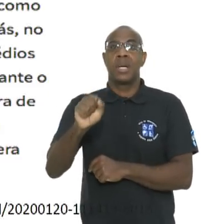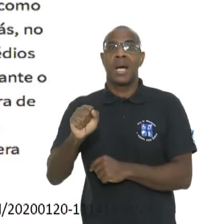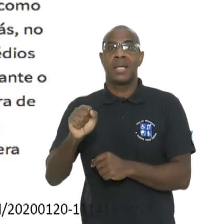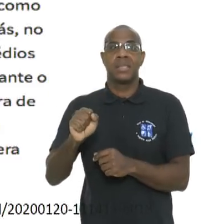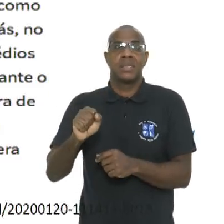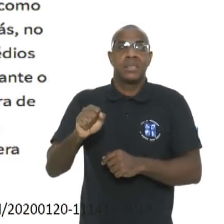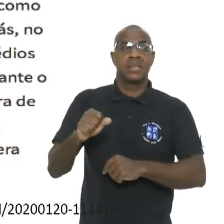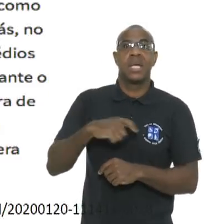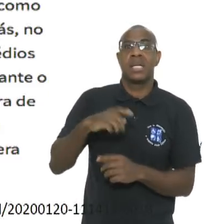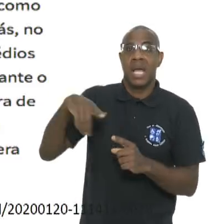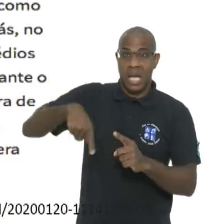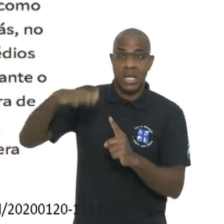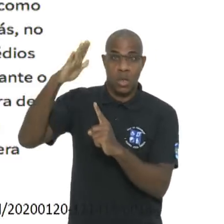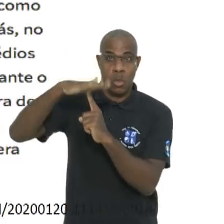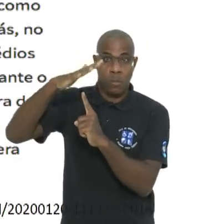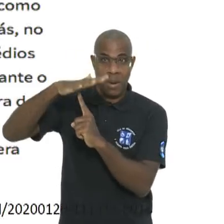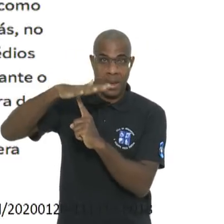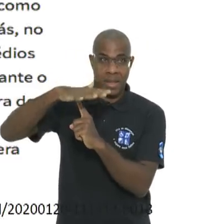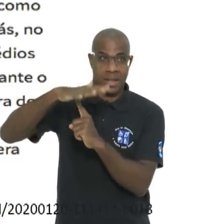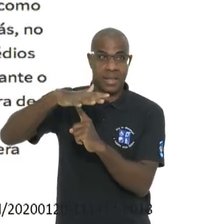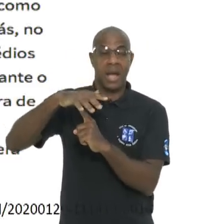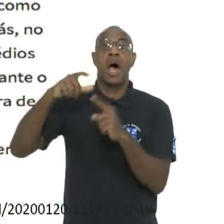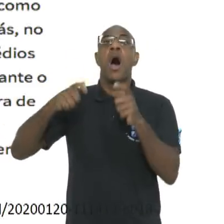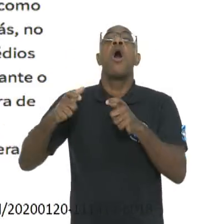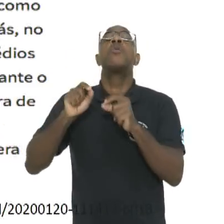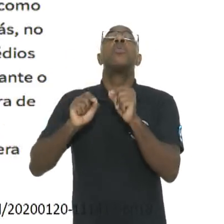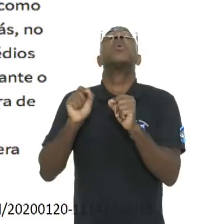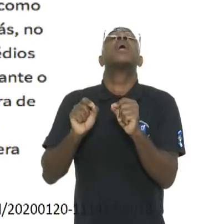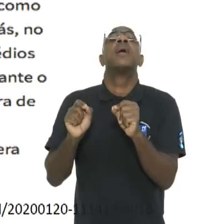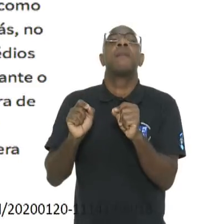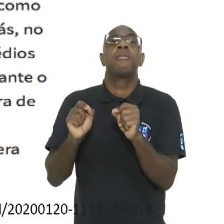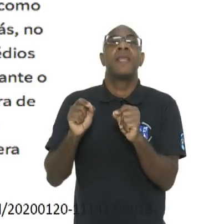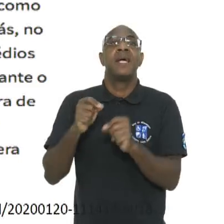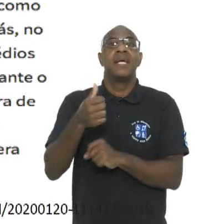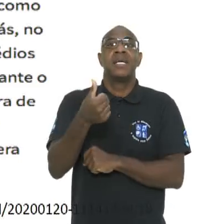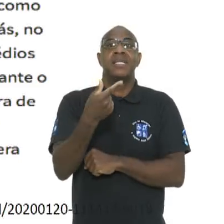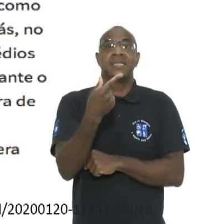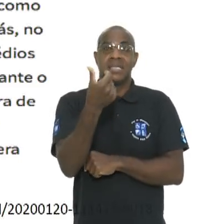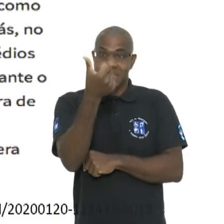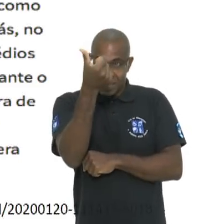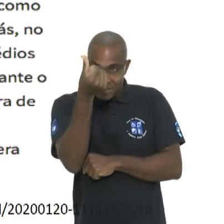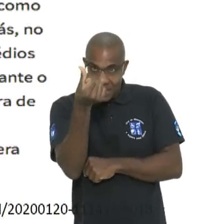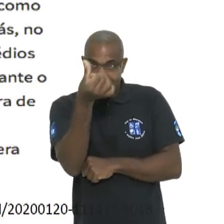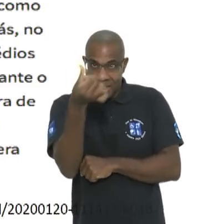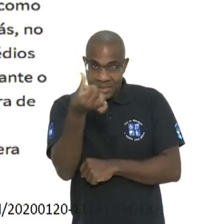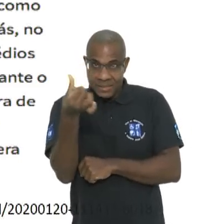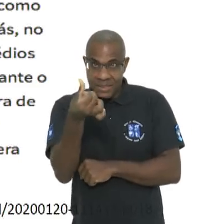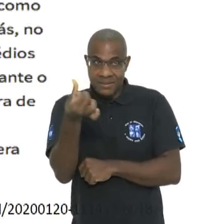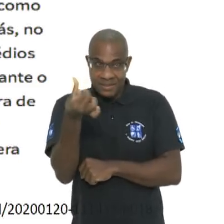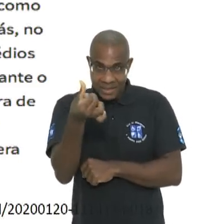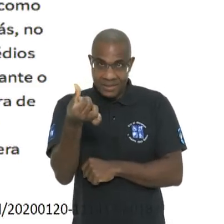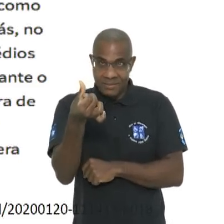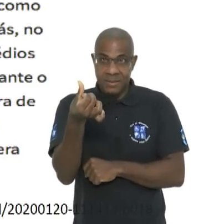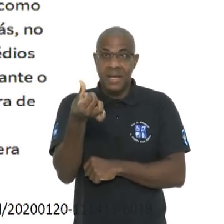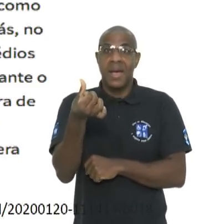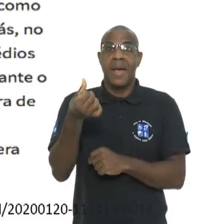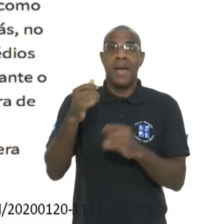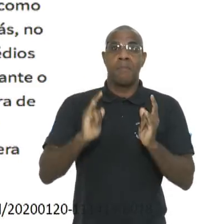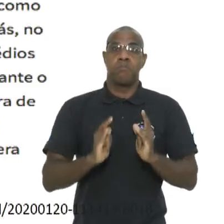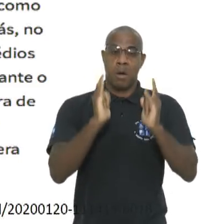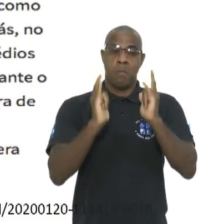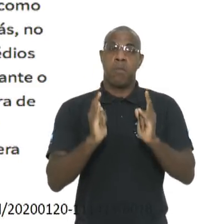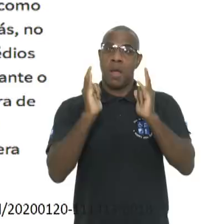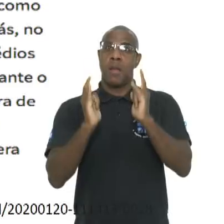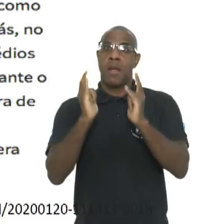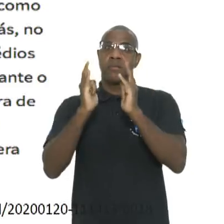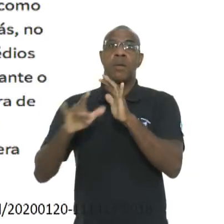Oeste, estado do Paraná, onde 66 prédios públicos recebem luz que se origina no campo